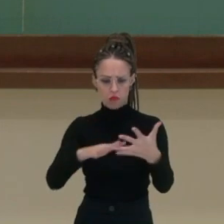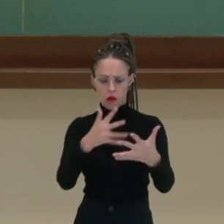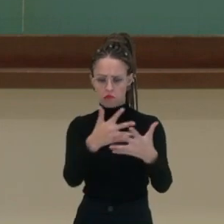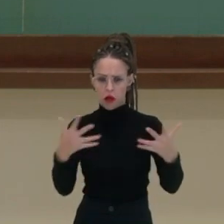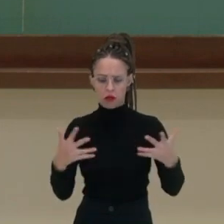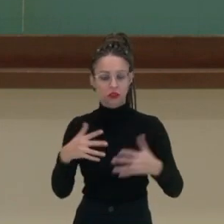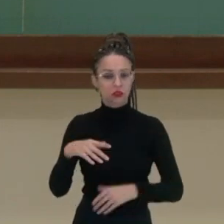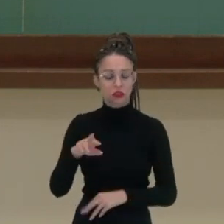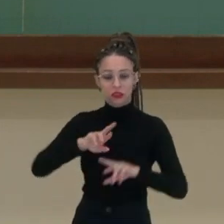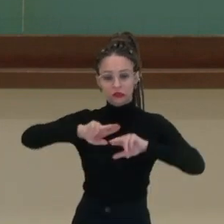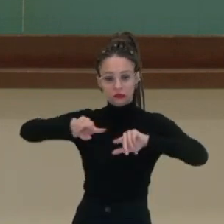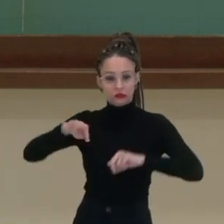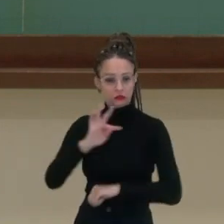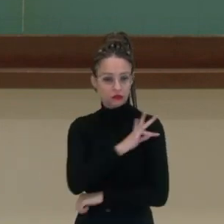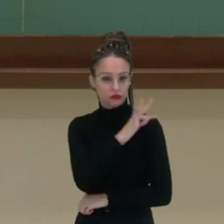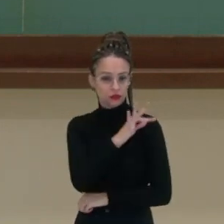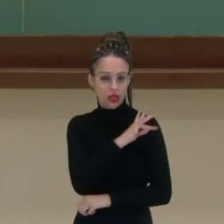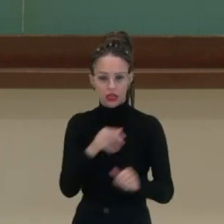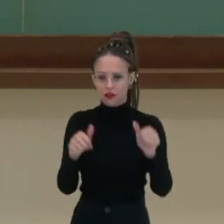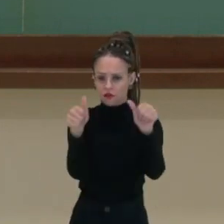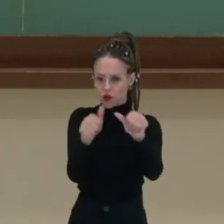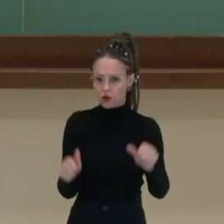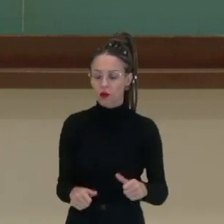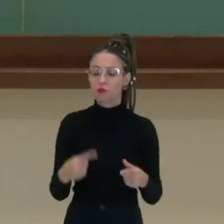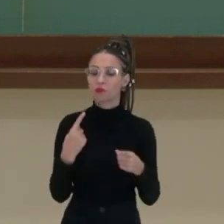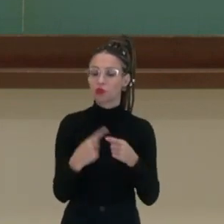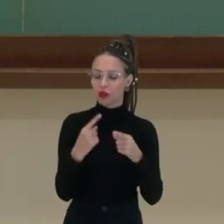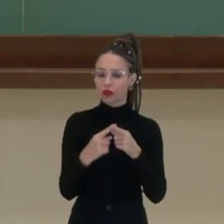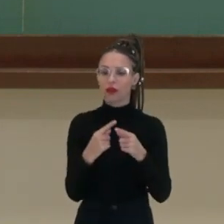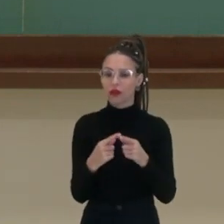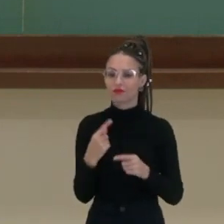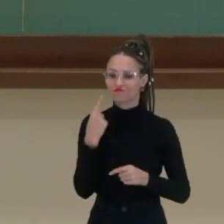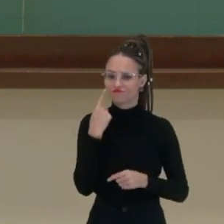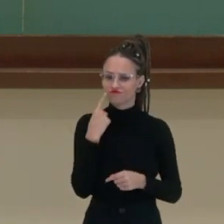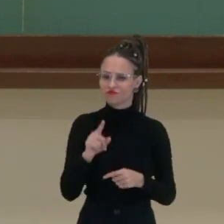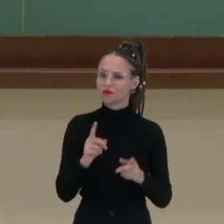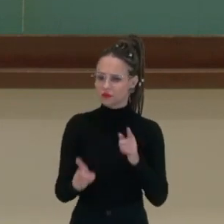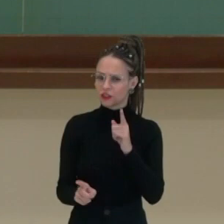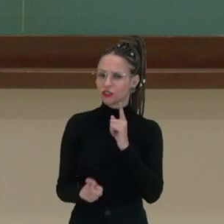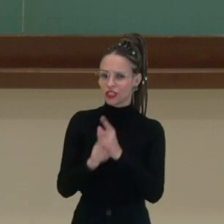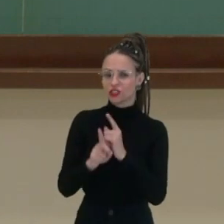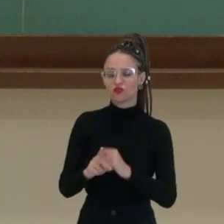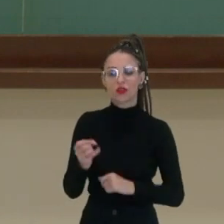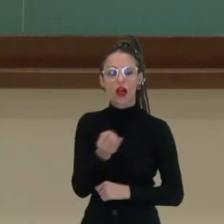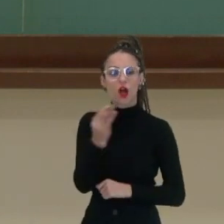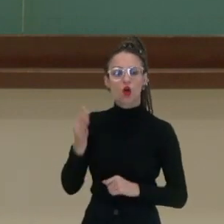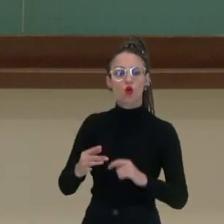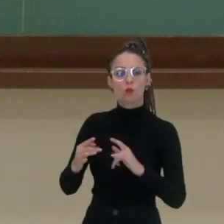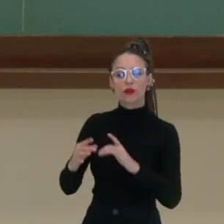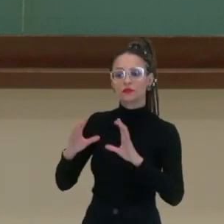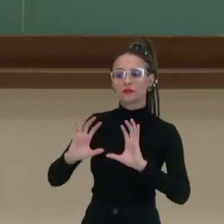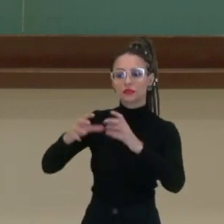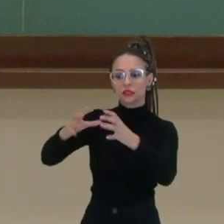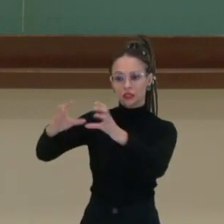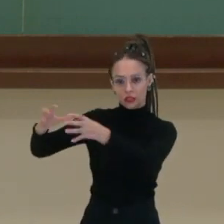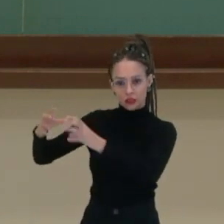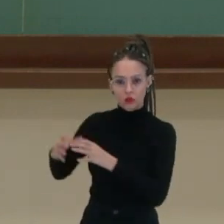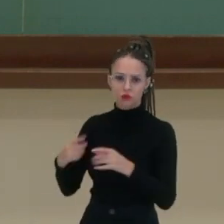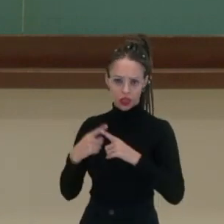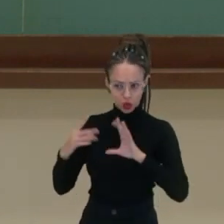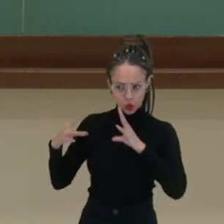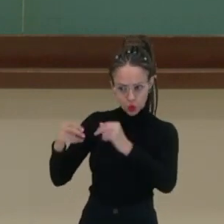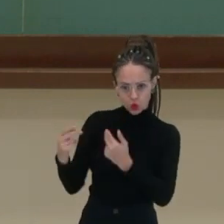formas e técnicas, e o que identifica muitas vezes determinadas tribos, porque nem todos são iguais,